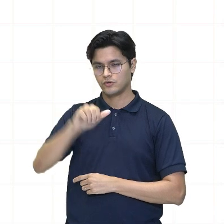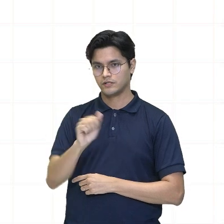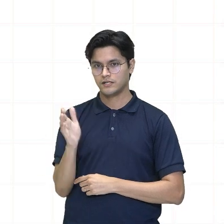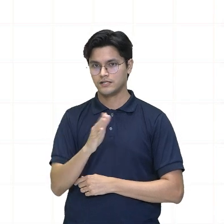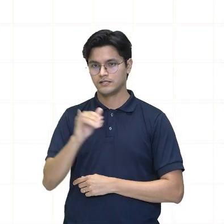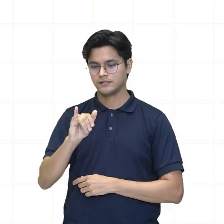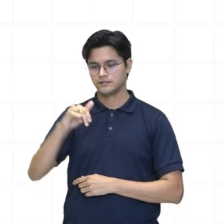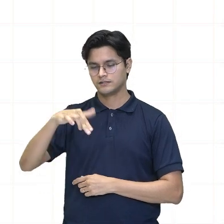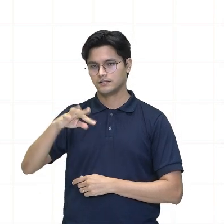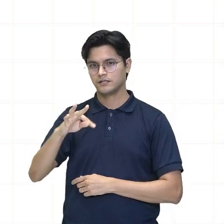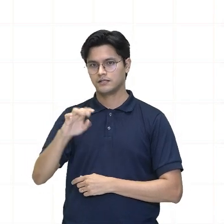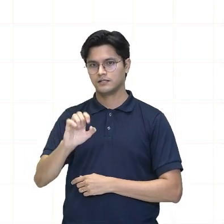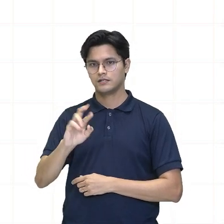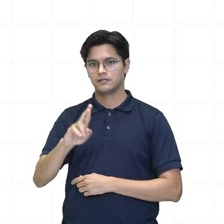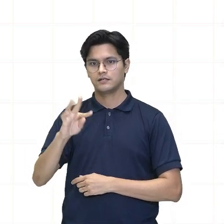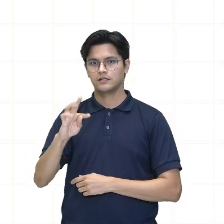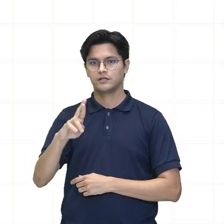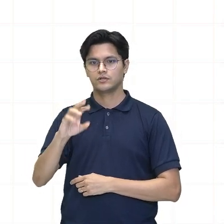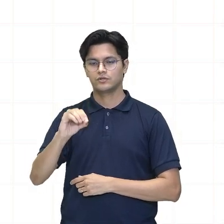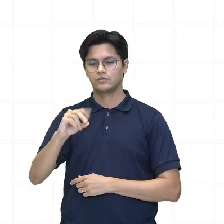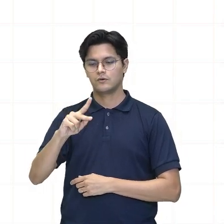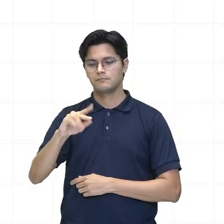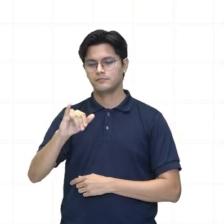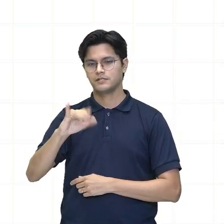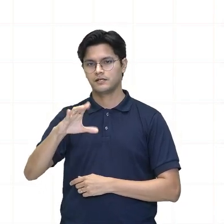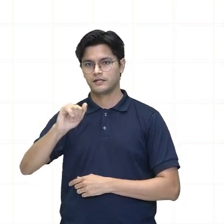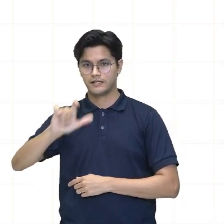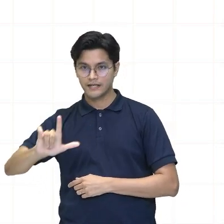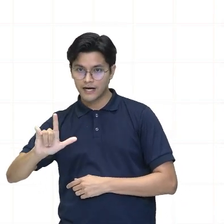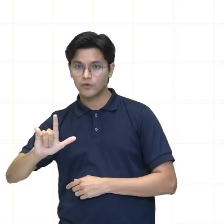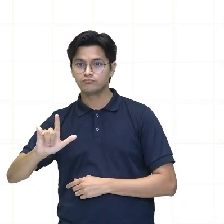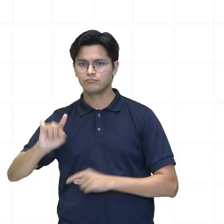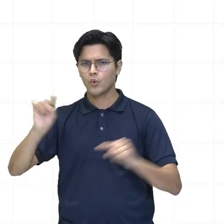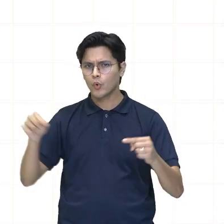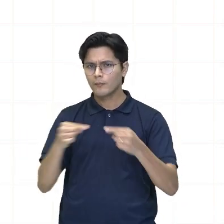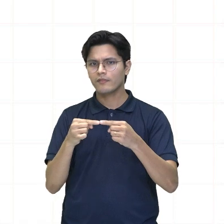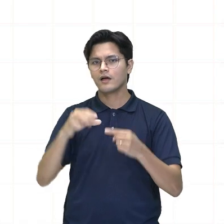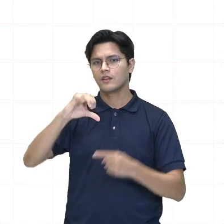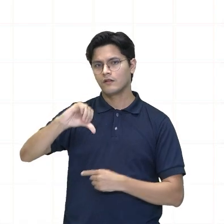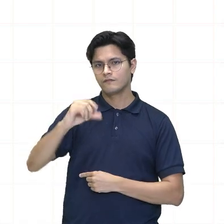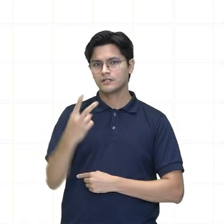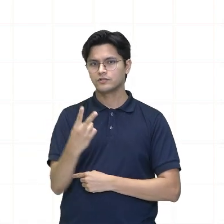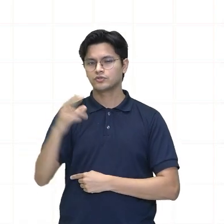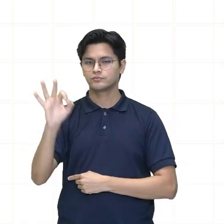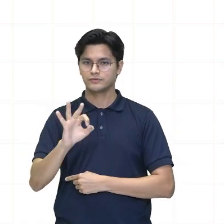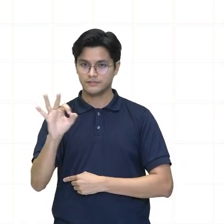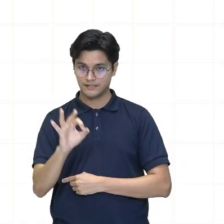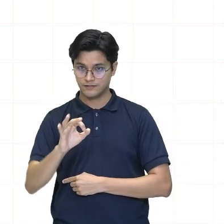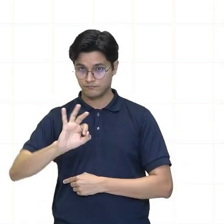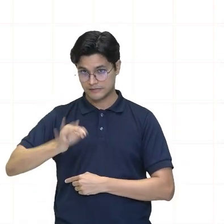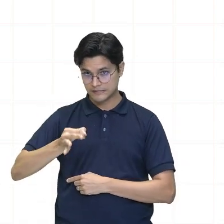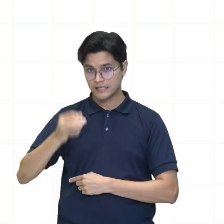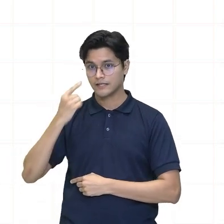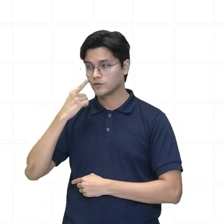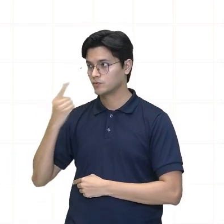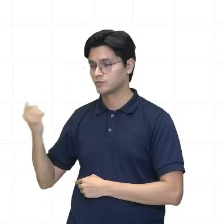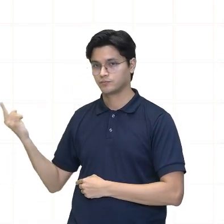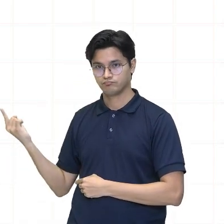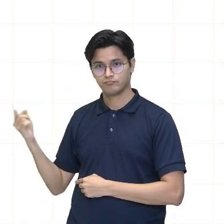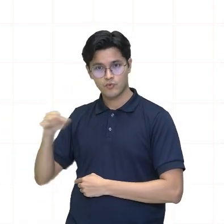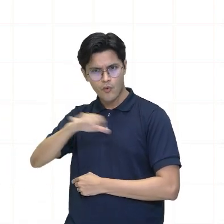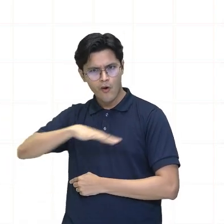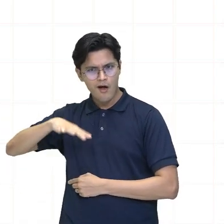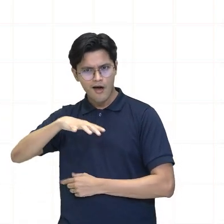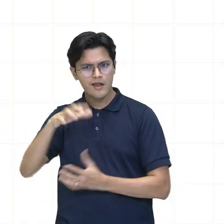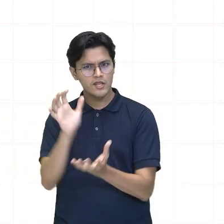92% das terras do Brasil está na zona intertropical ou zona tropical, né? Que ela essa zona